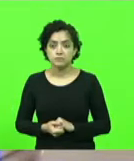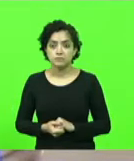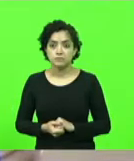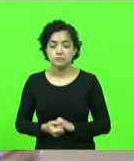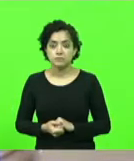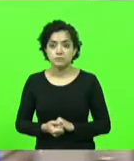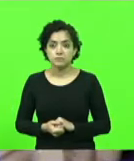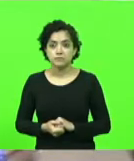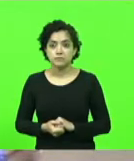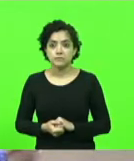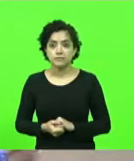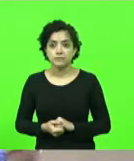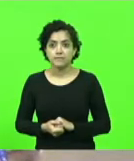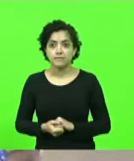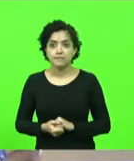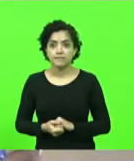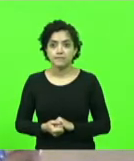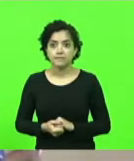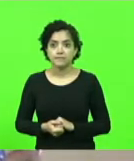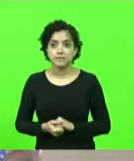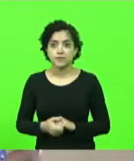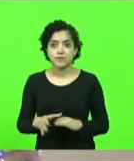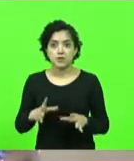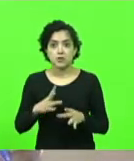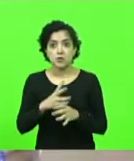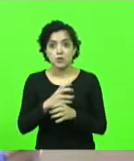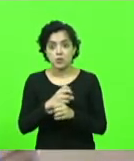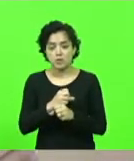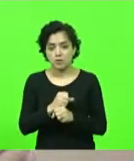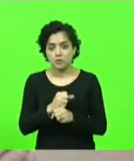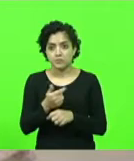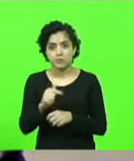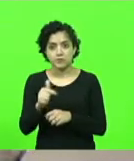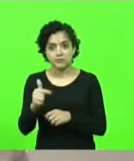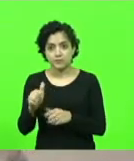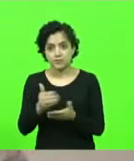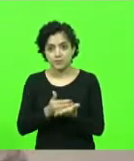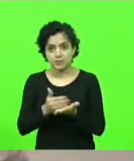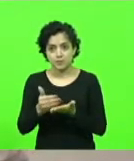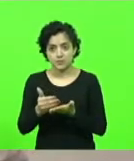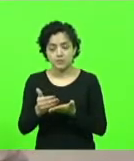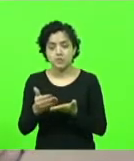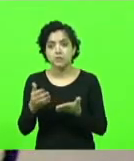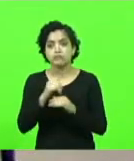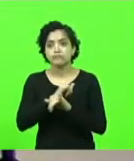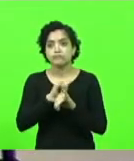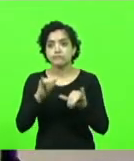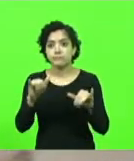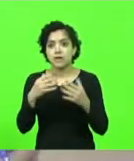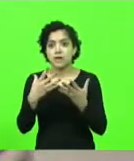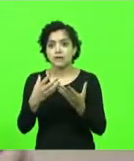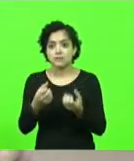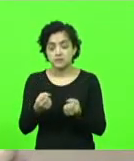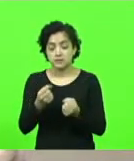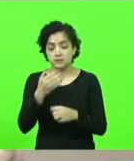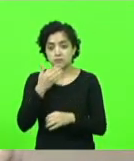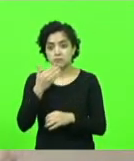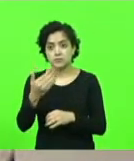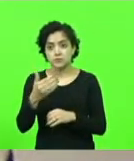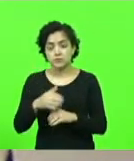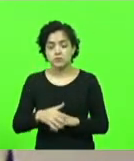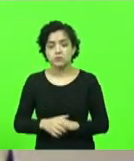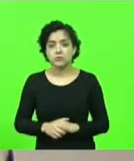além de não havendo quórum para dar abertura ordem do dia esta presidência comunica que defere os seguintes requerimentos